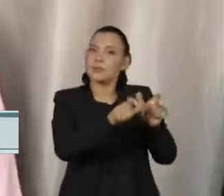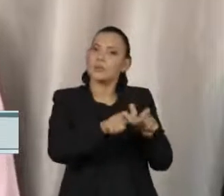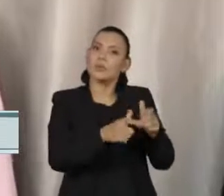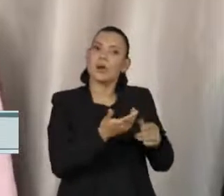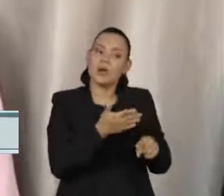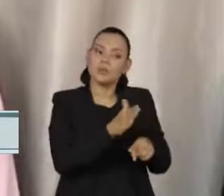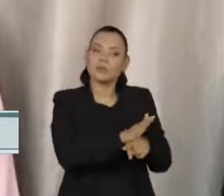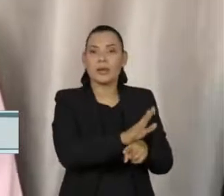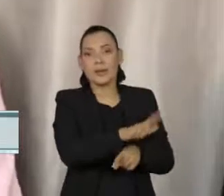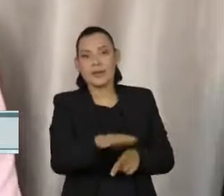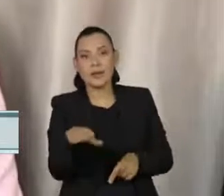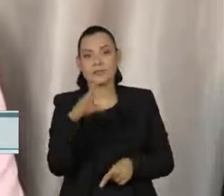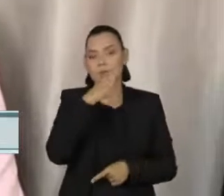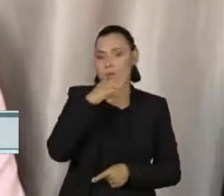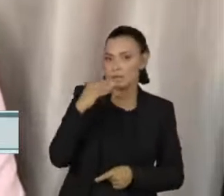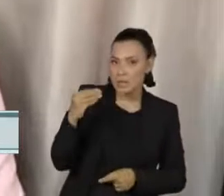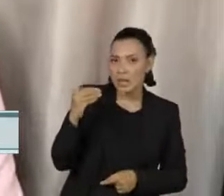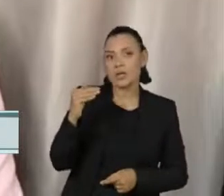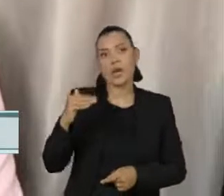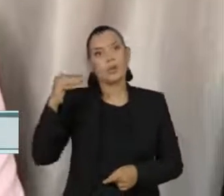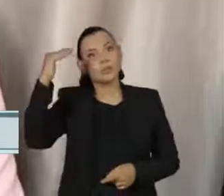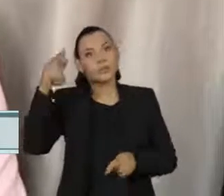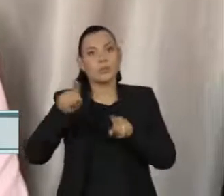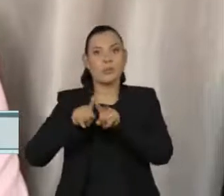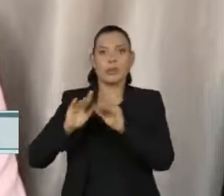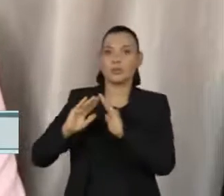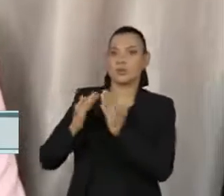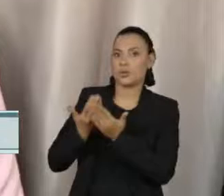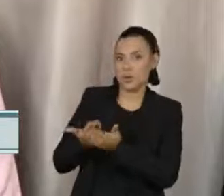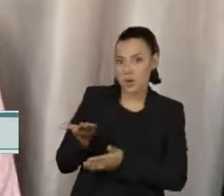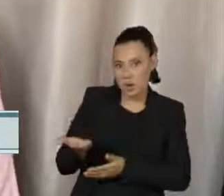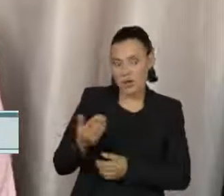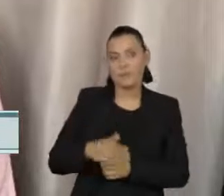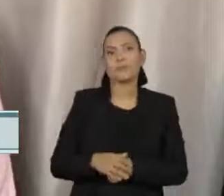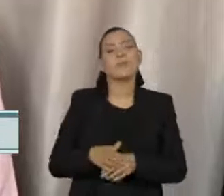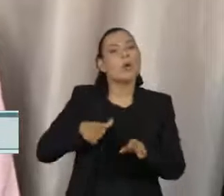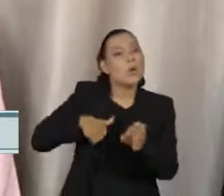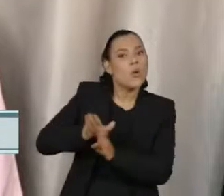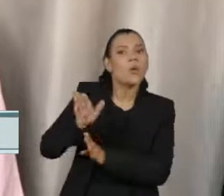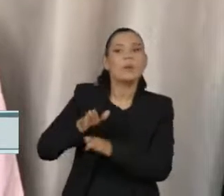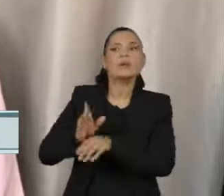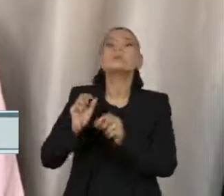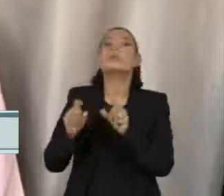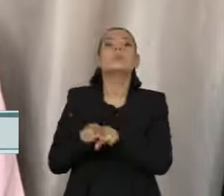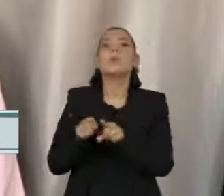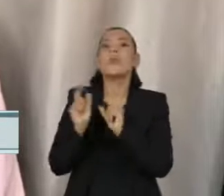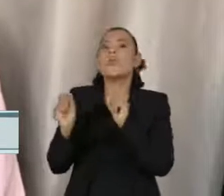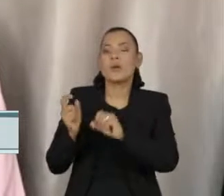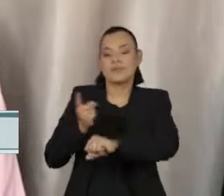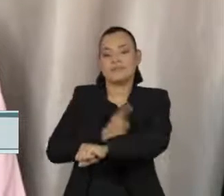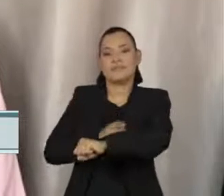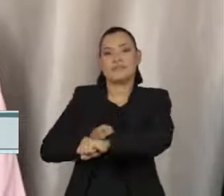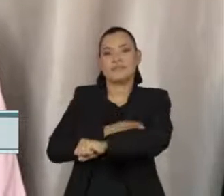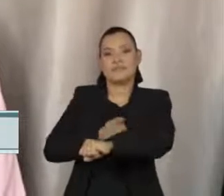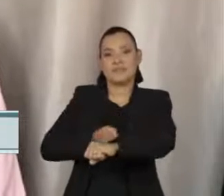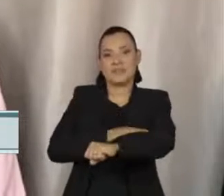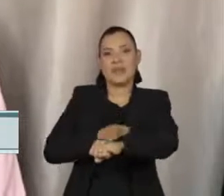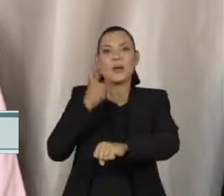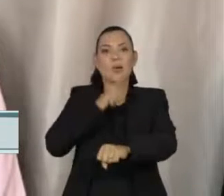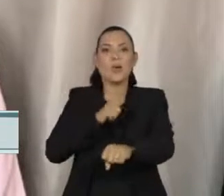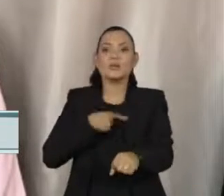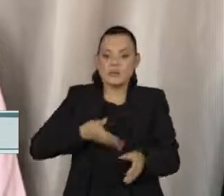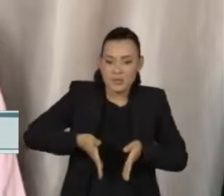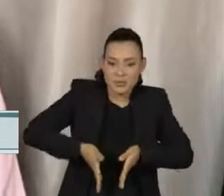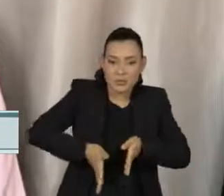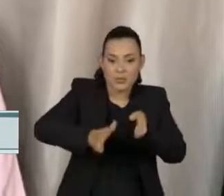à criança, ao adolescente na escola regular, a orientação em mobilidade, né, para que esse jovem, essa criança, esse adulto